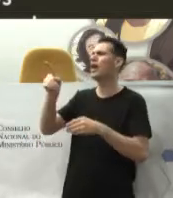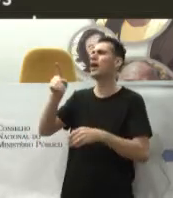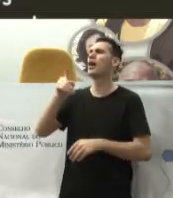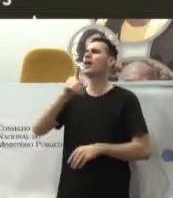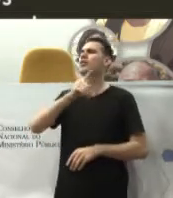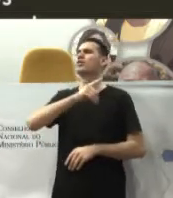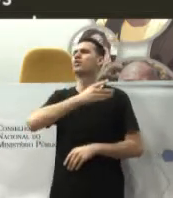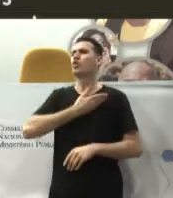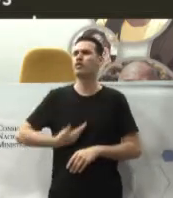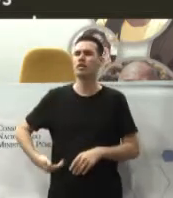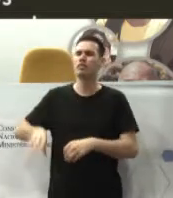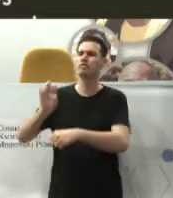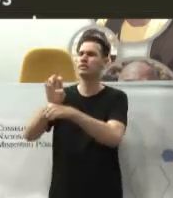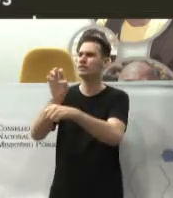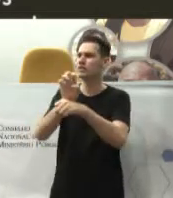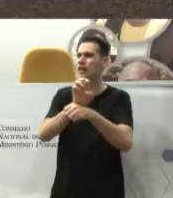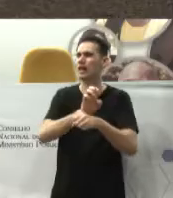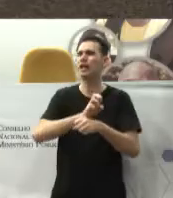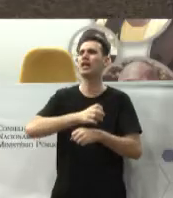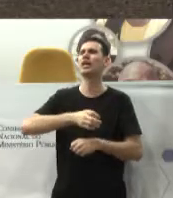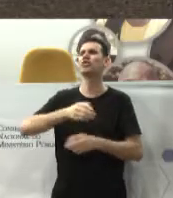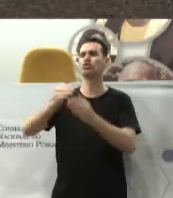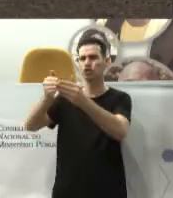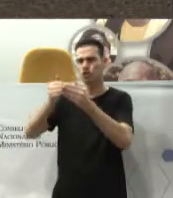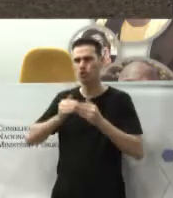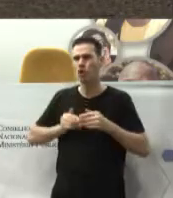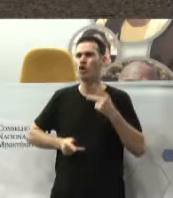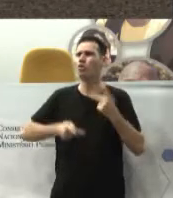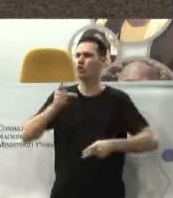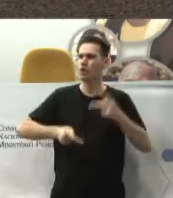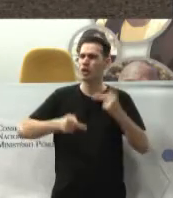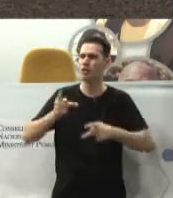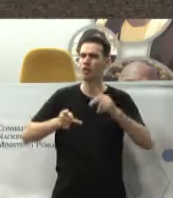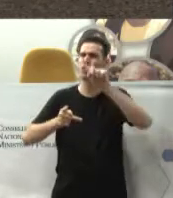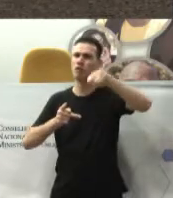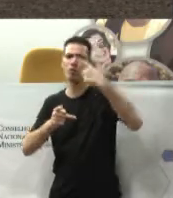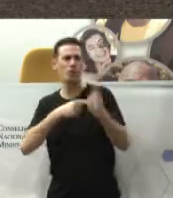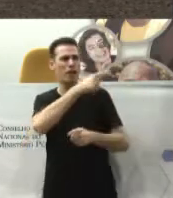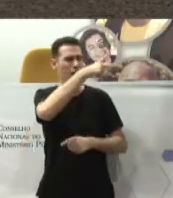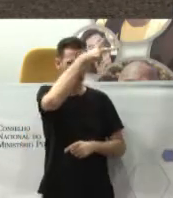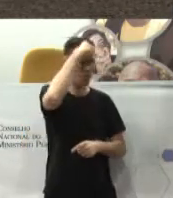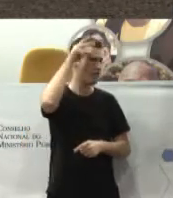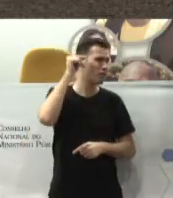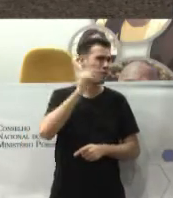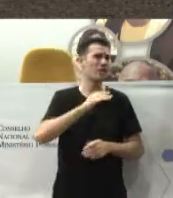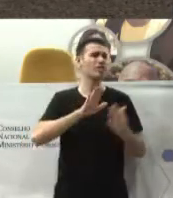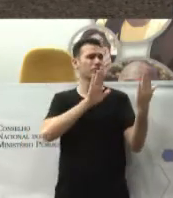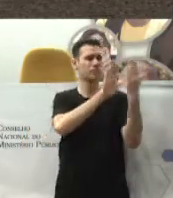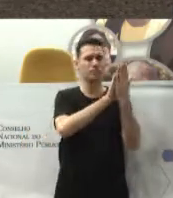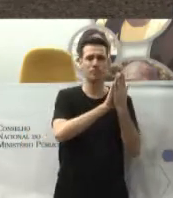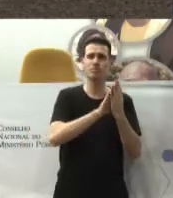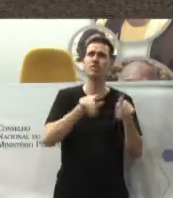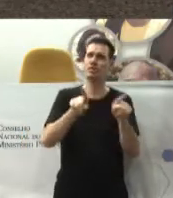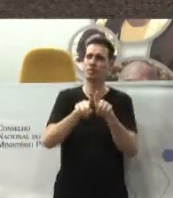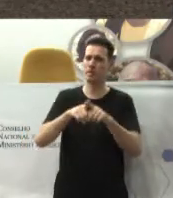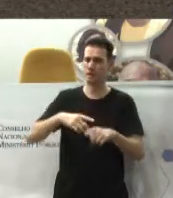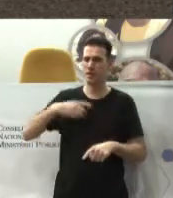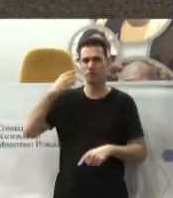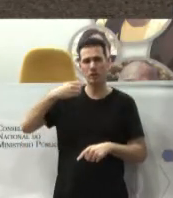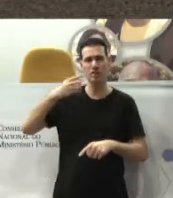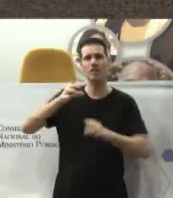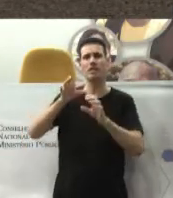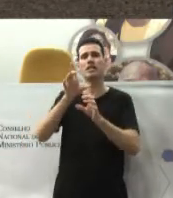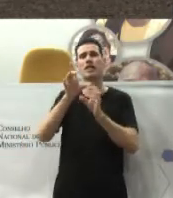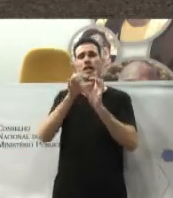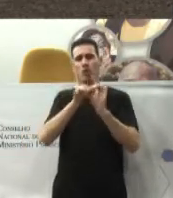Estado, o procurador do município teve que ir atrás do prefeito, e a Advocacia da União também teve que